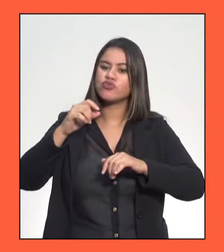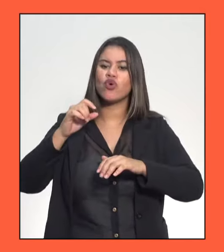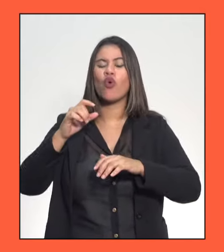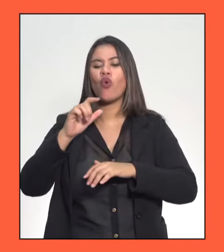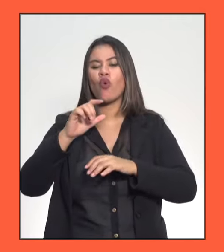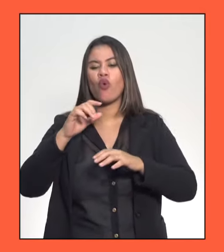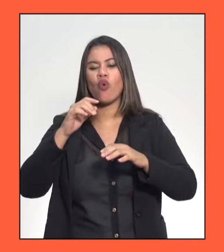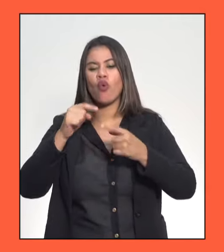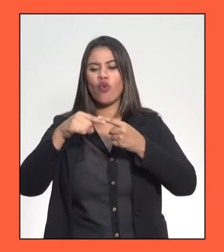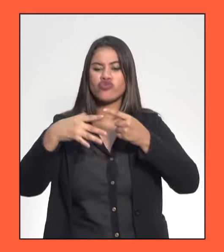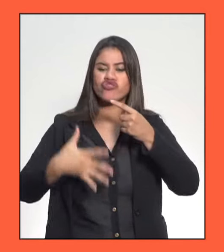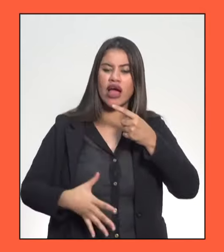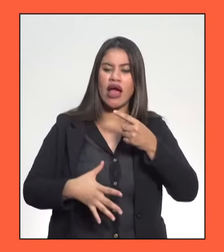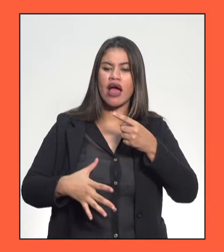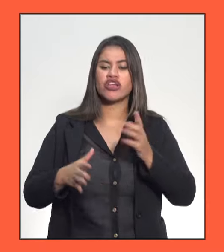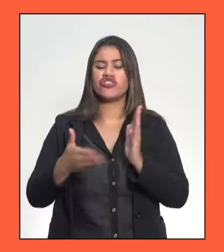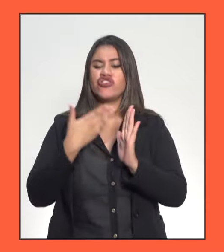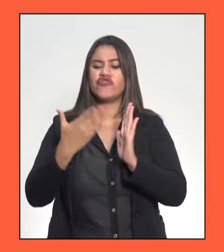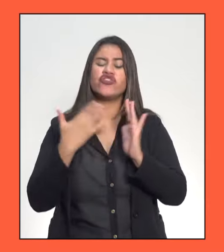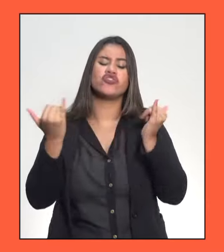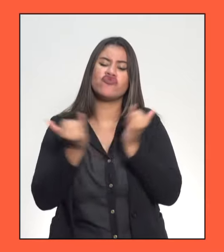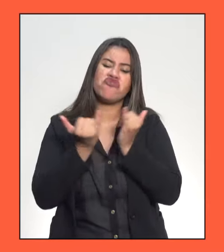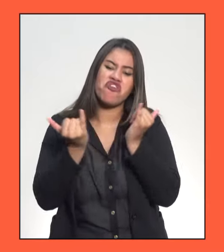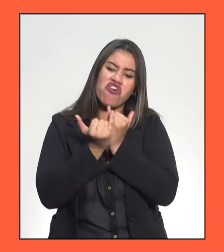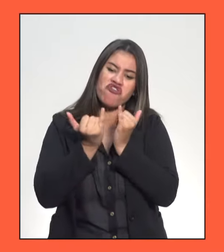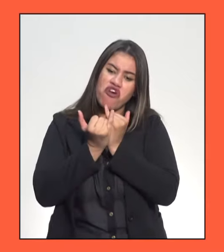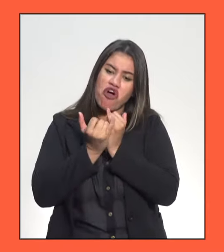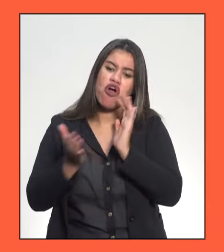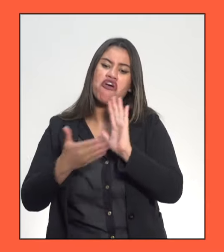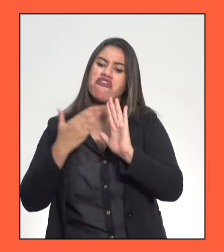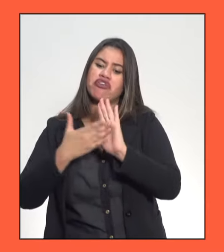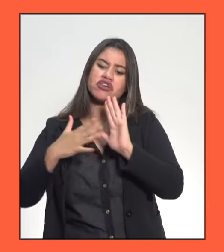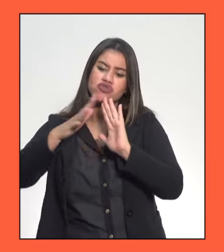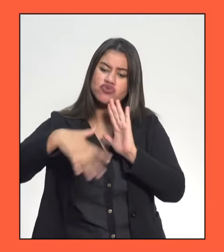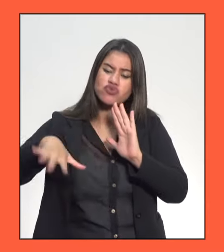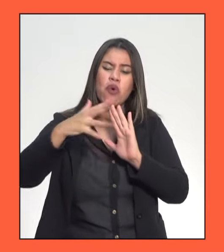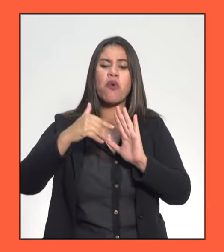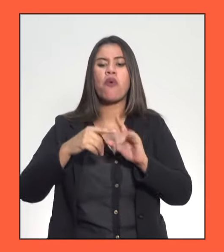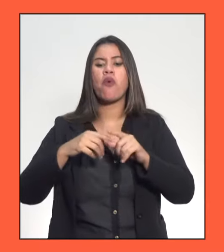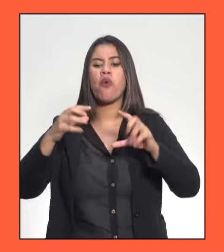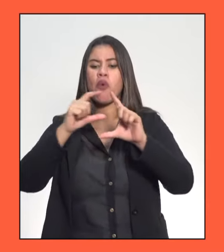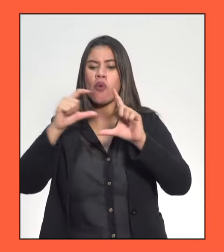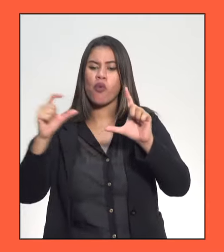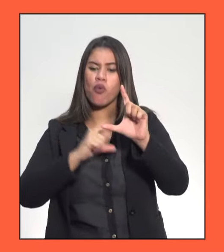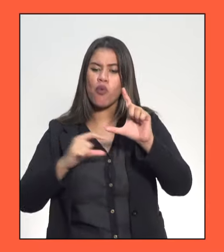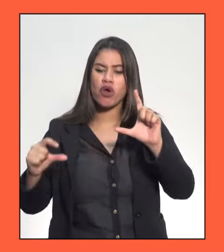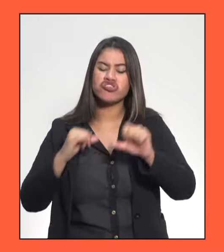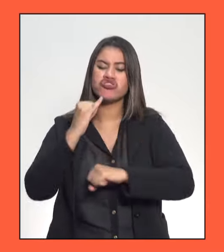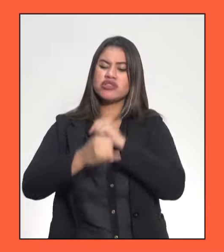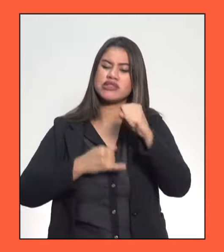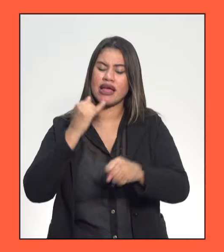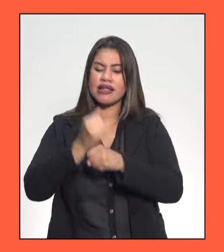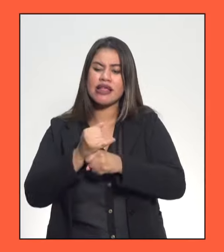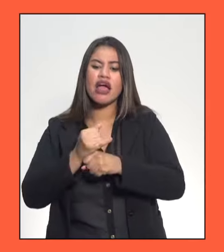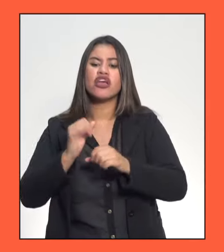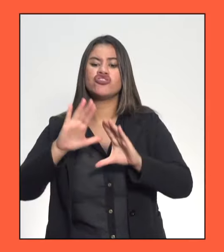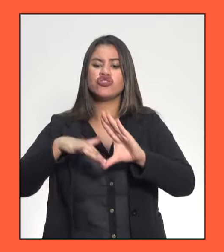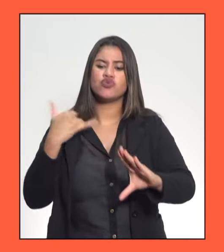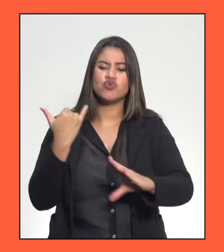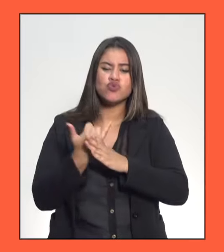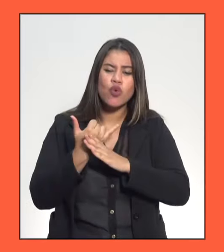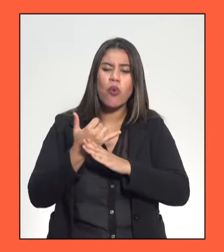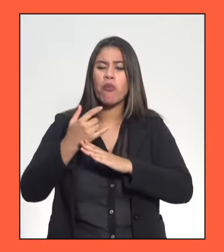revista de fofoca, o que eu leio em revistas em gerais, o que eu leio nos quadrinhos, que eu vejo na internet, o que eu vejo no YouTube.